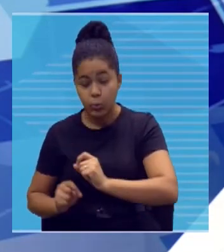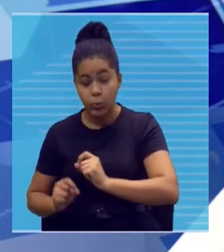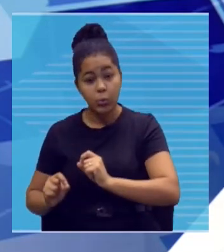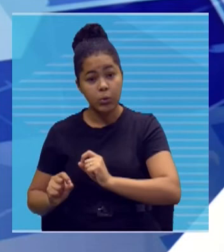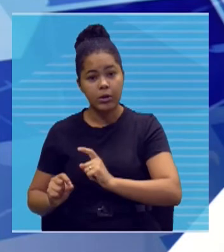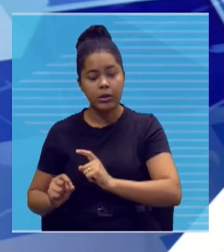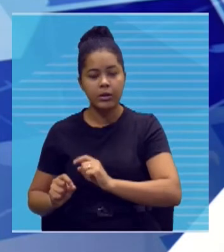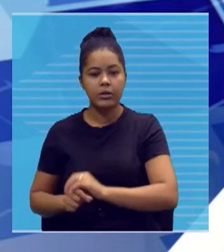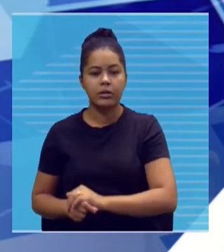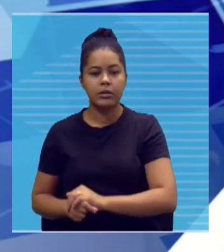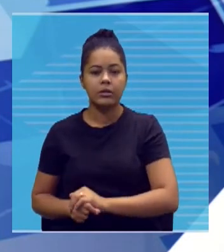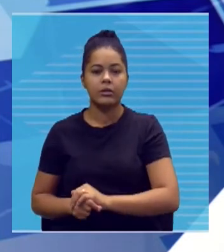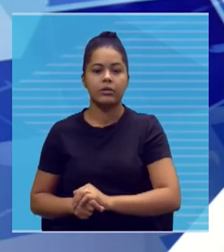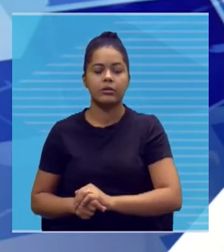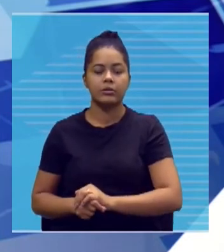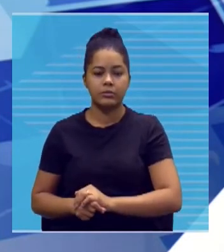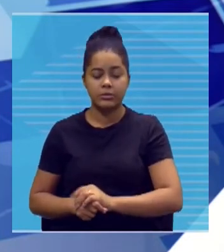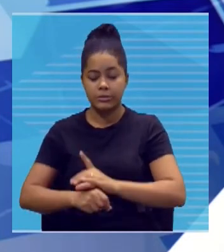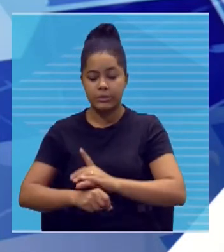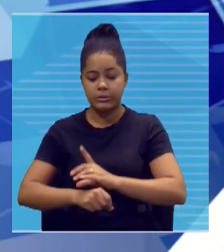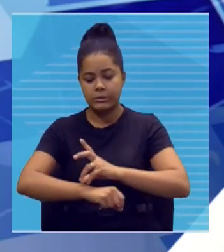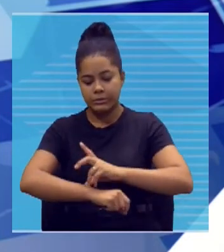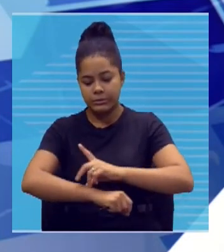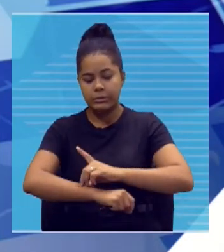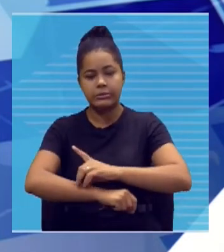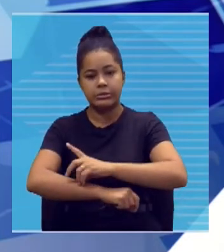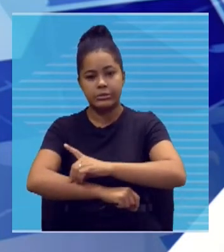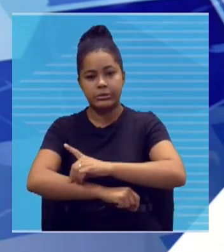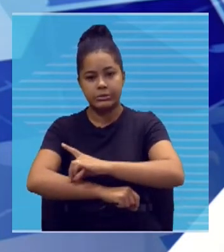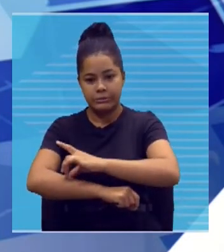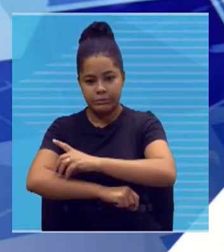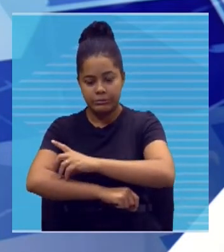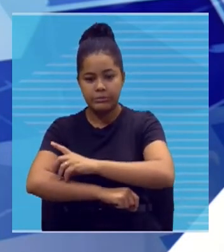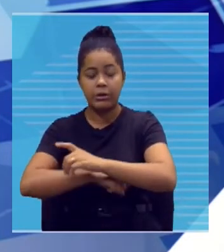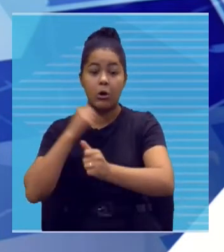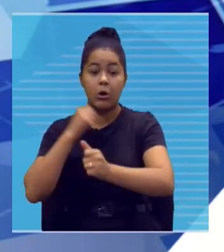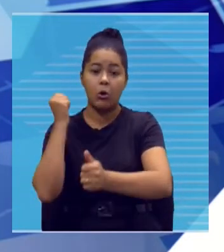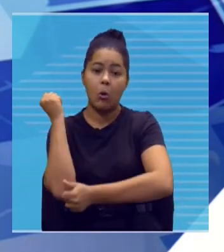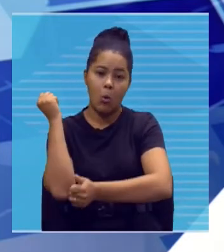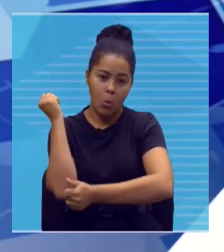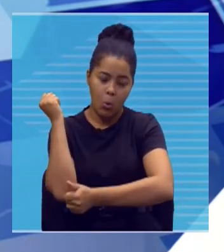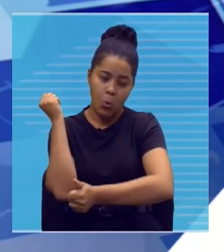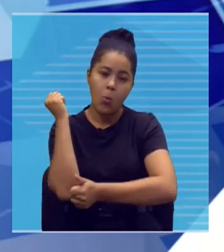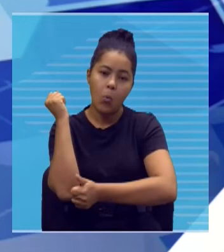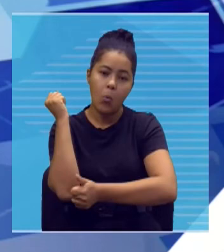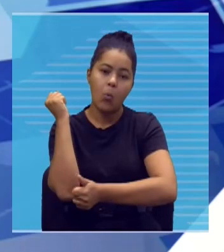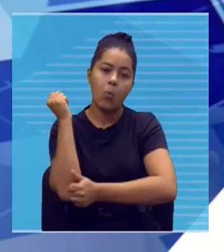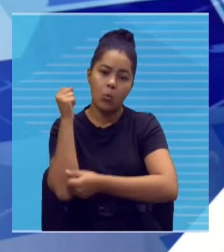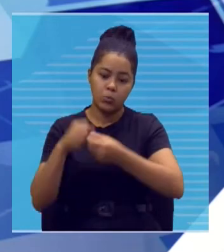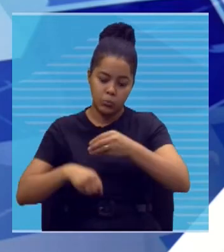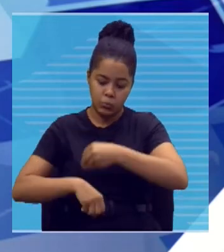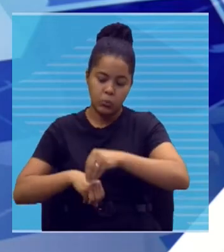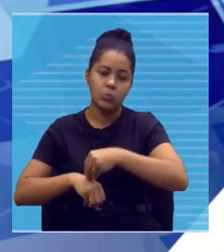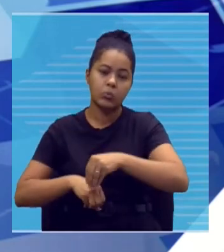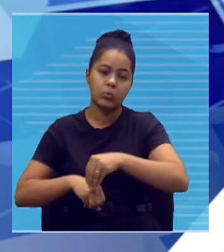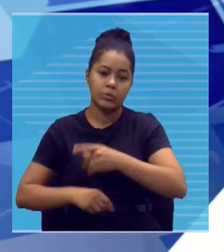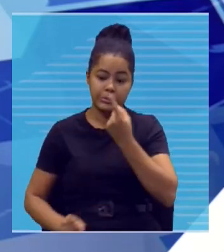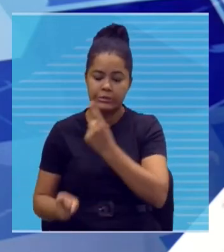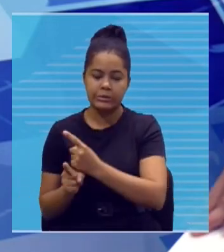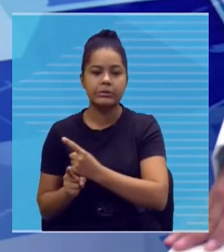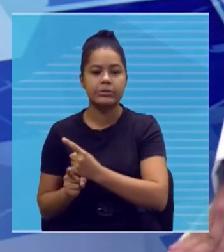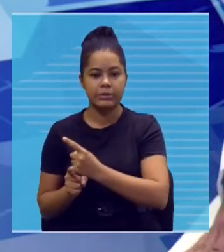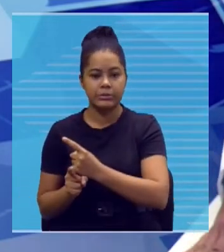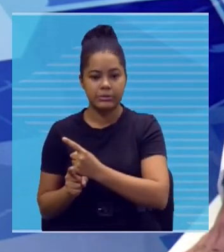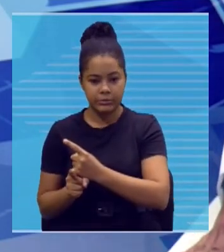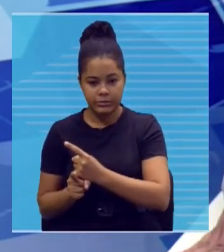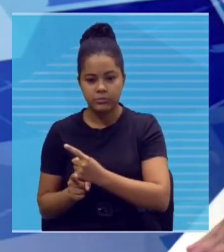um dinossauro altamente bem preservado a Claro que estamos falando de fóssil nós estamos